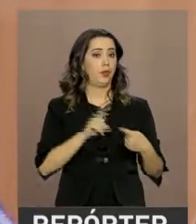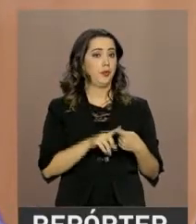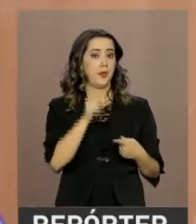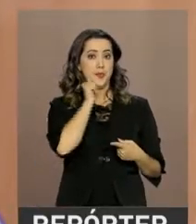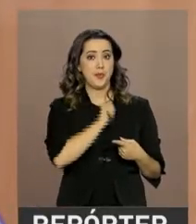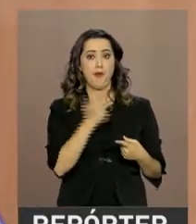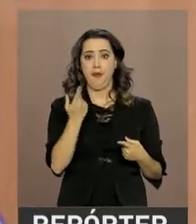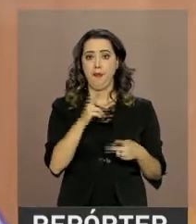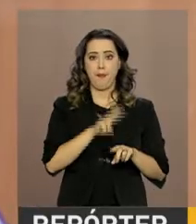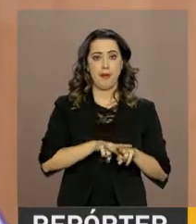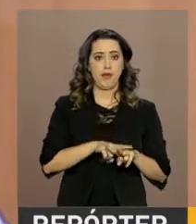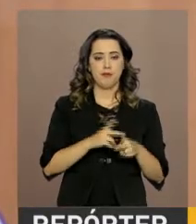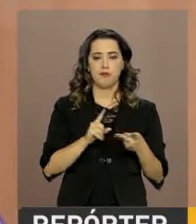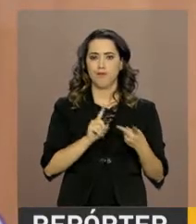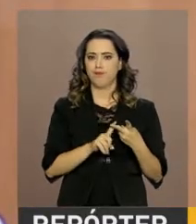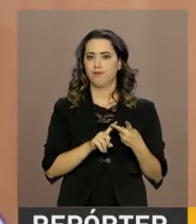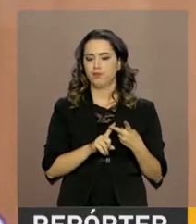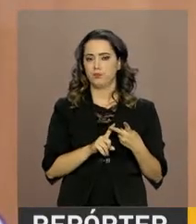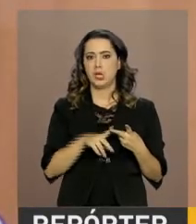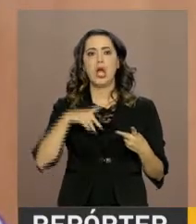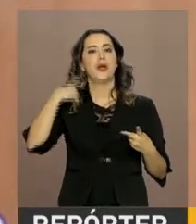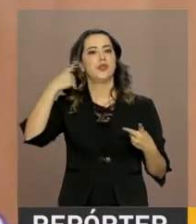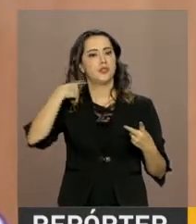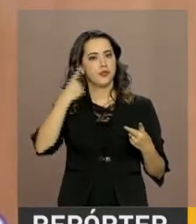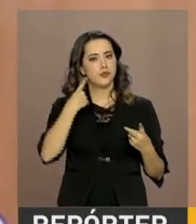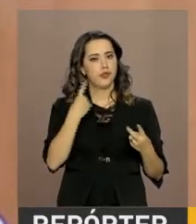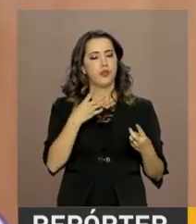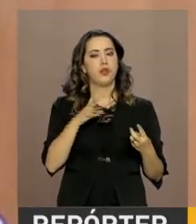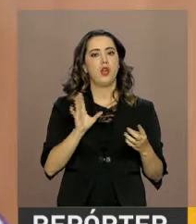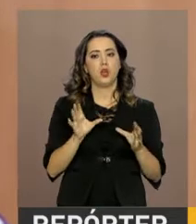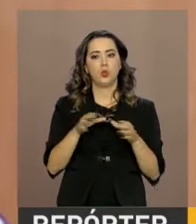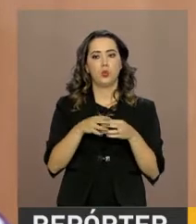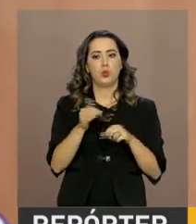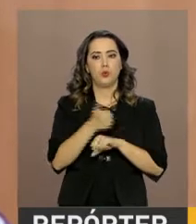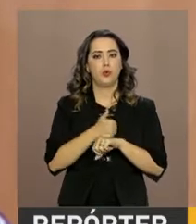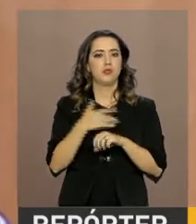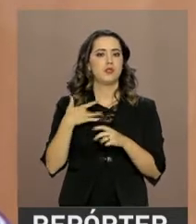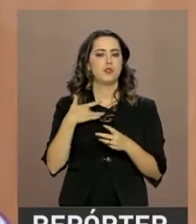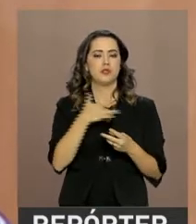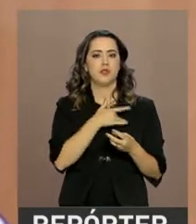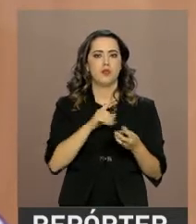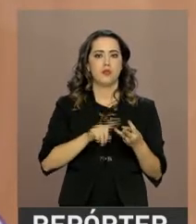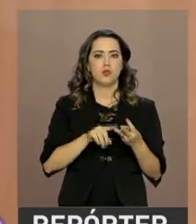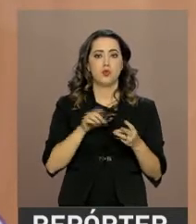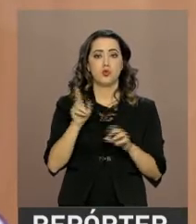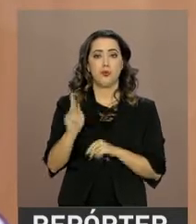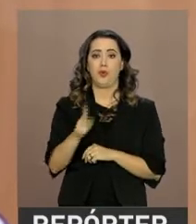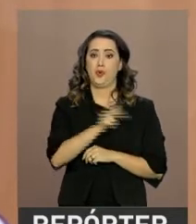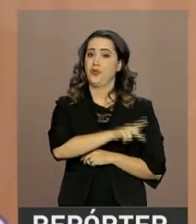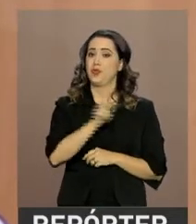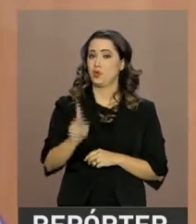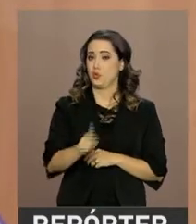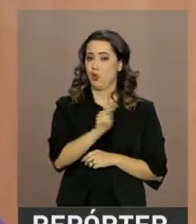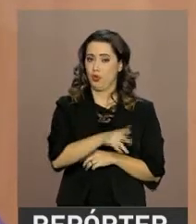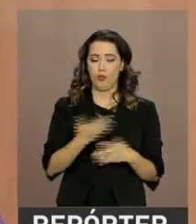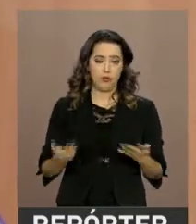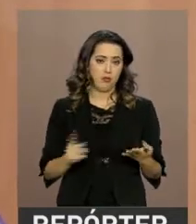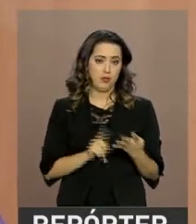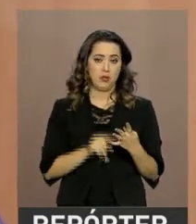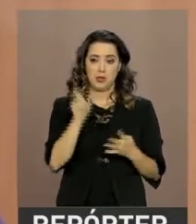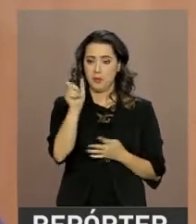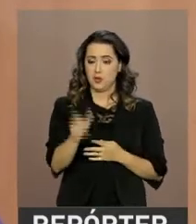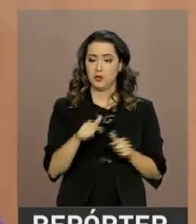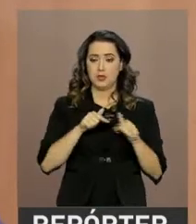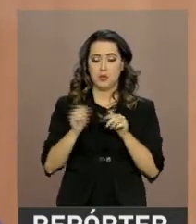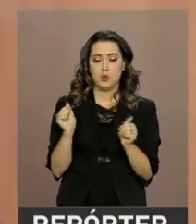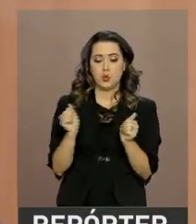de mulheres presas, advogados, profissionais da área de saúde, educadores. Tem um funcionário